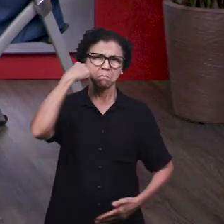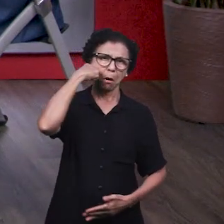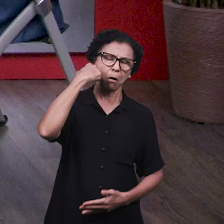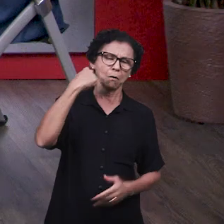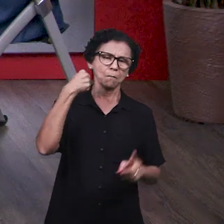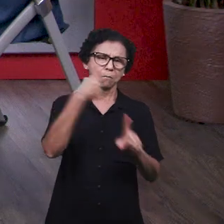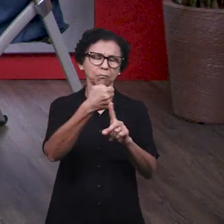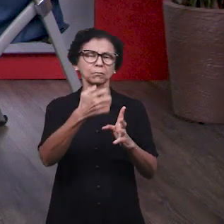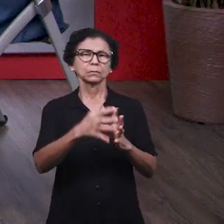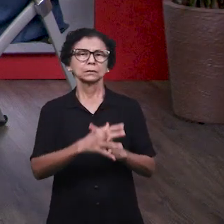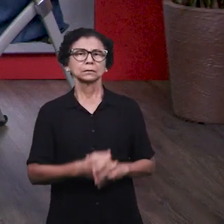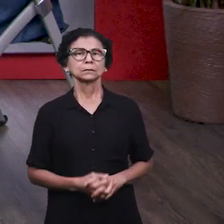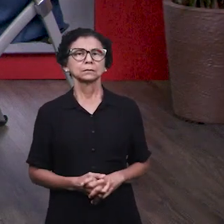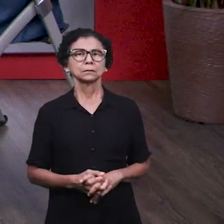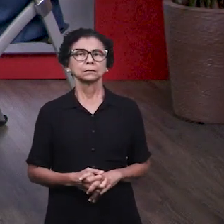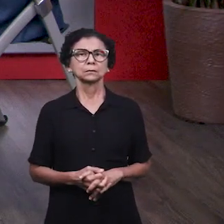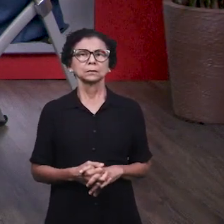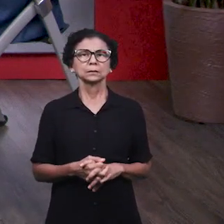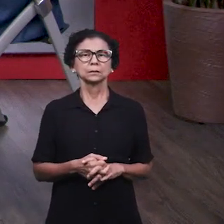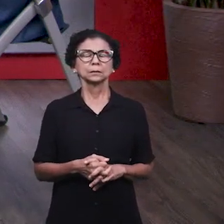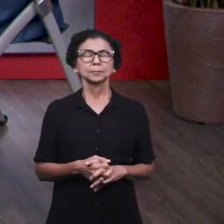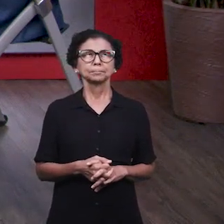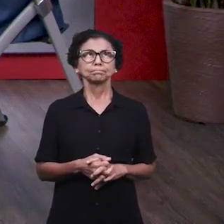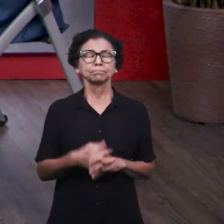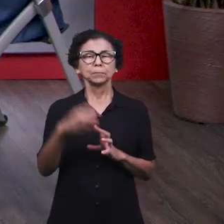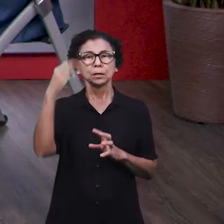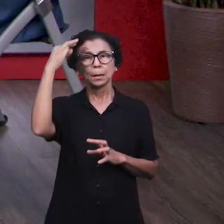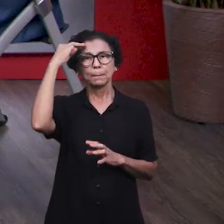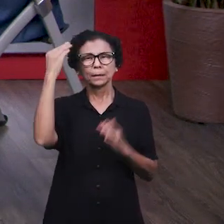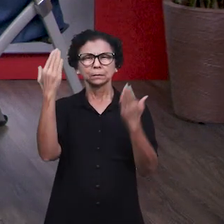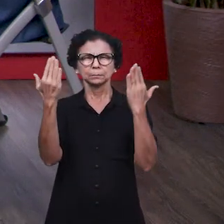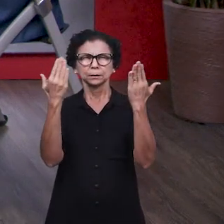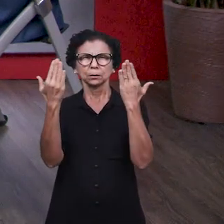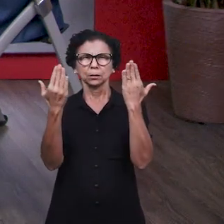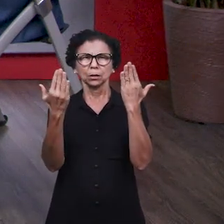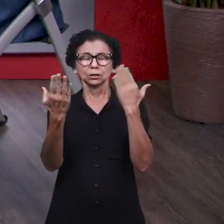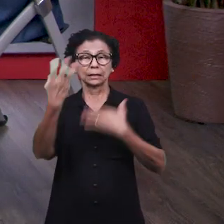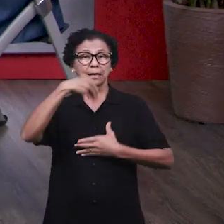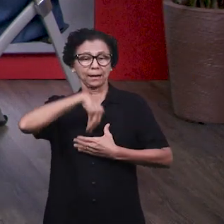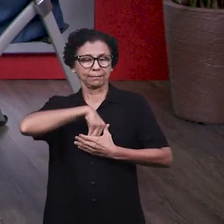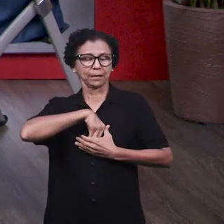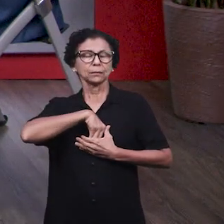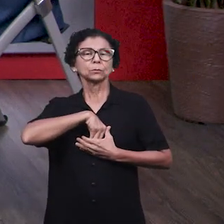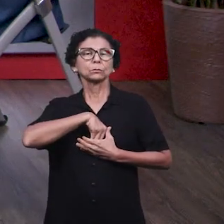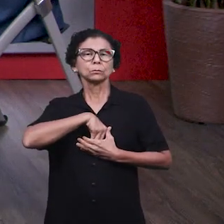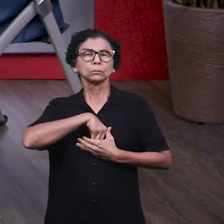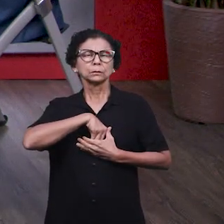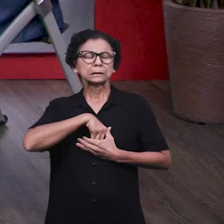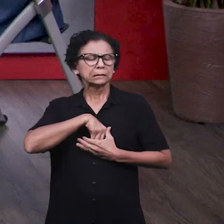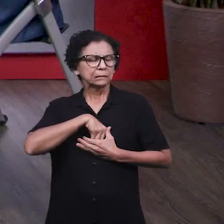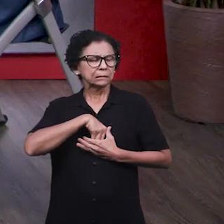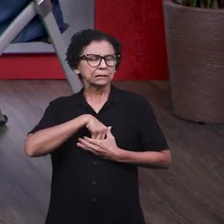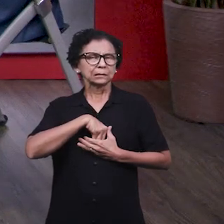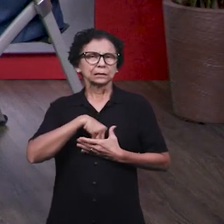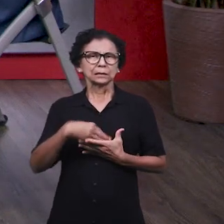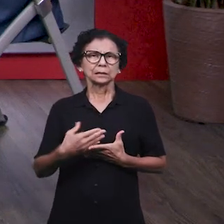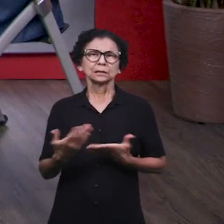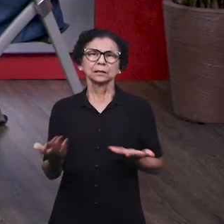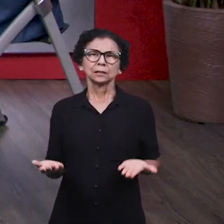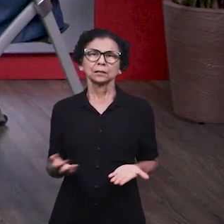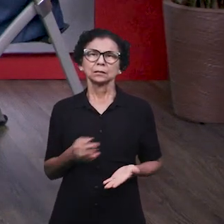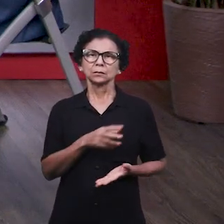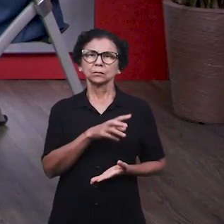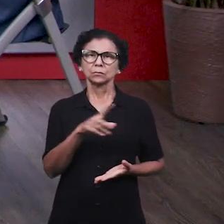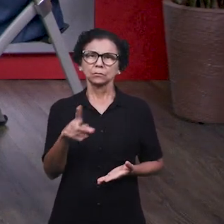né? agredida, né. E a psicológica? Exatamente. É intrínseca, né, ou você sabe porque